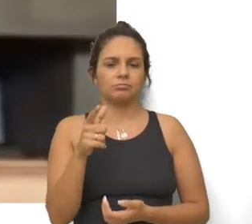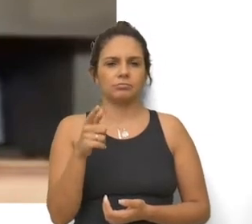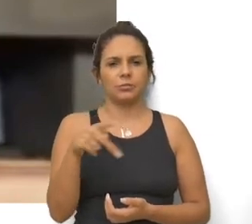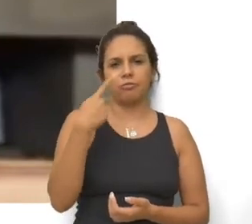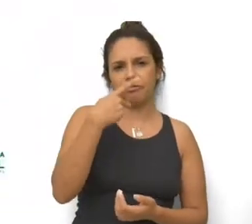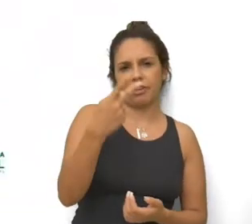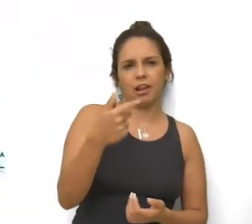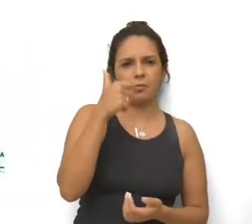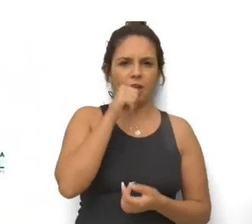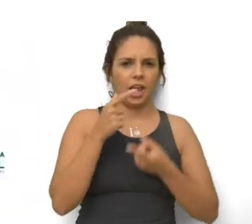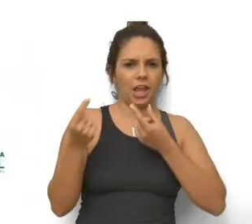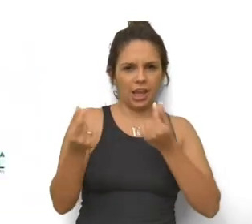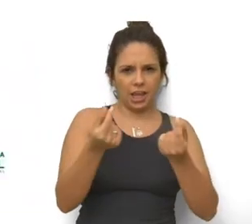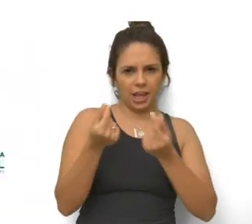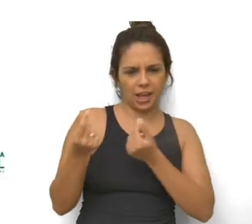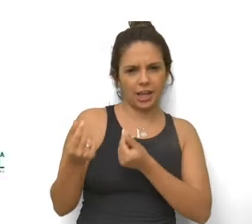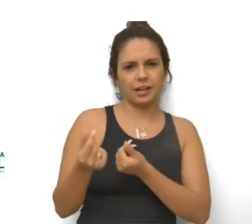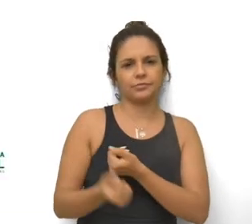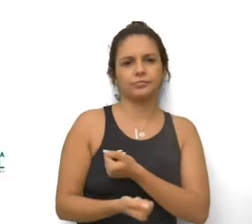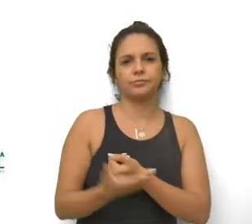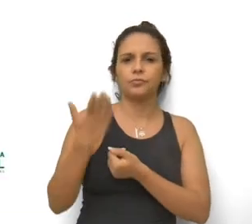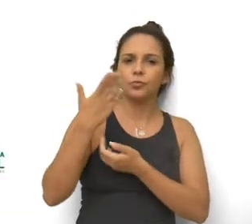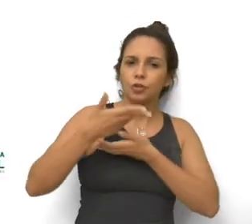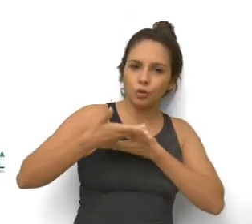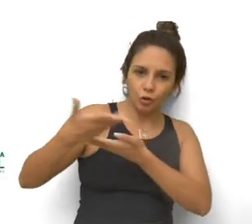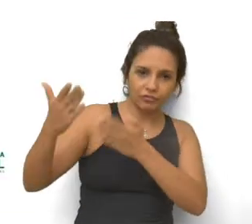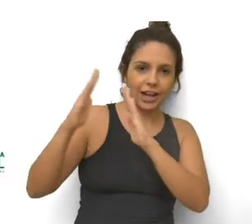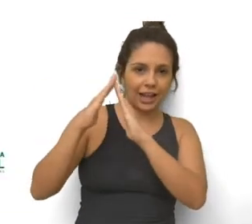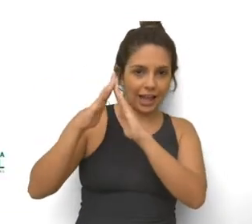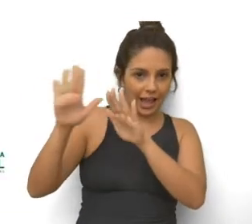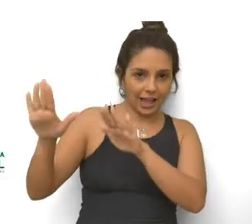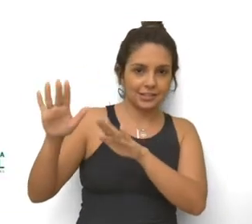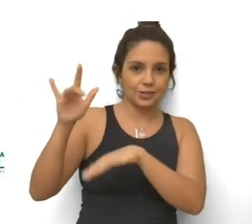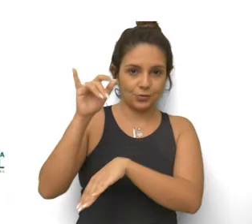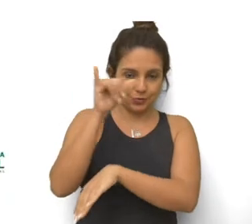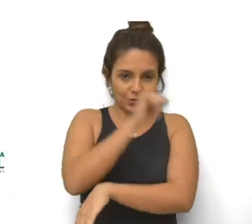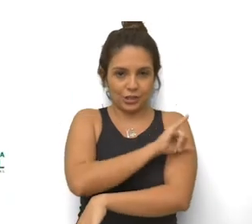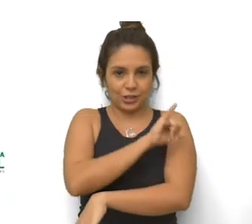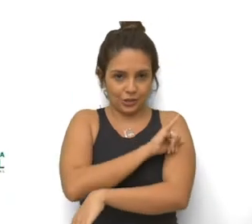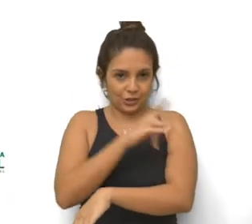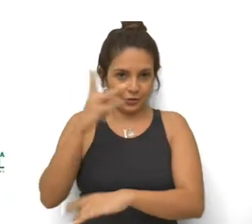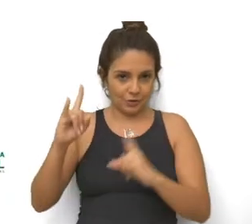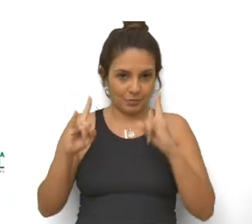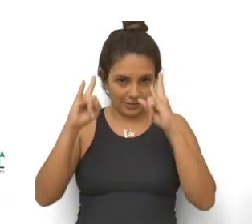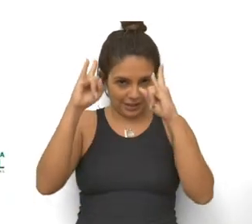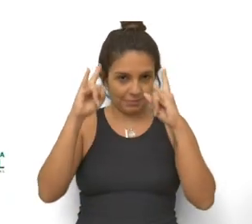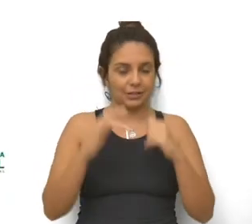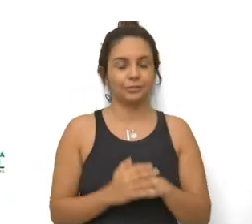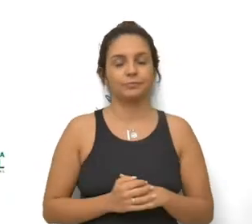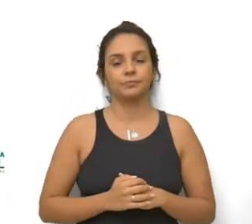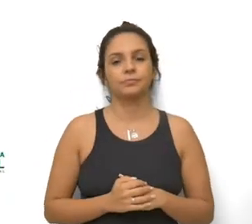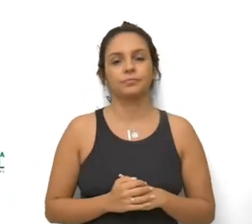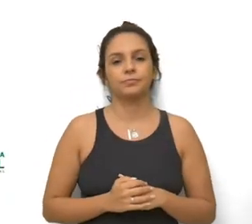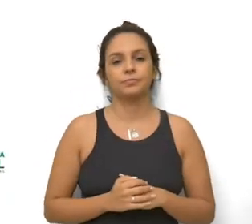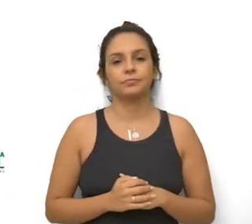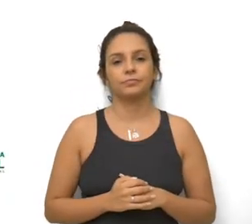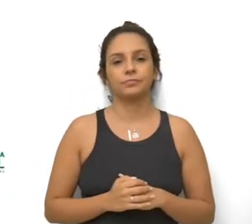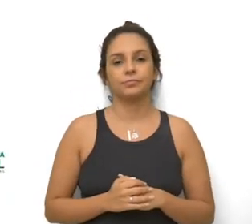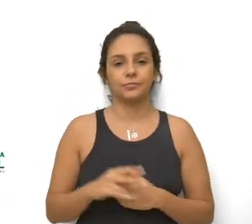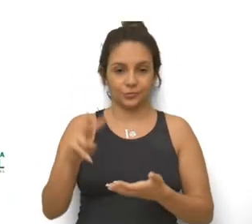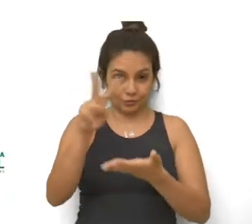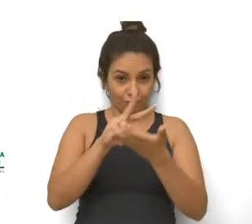da elite carioca, e que convidaram ela para ficar hospedada no Rio, no apartamento delas. Então, eu vou